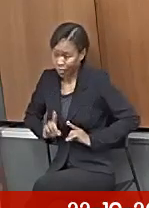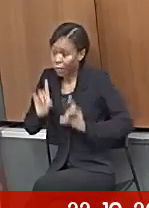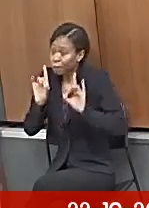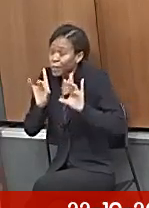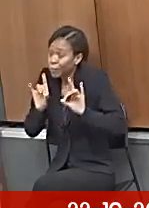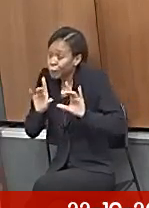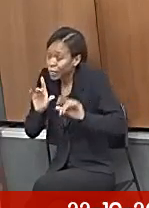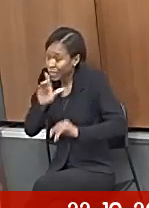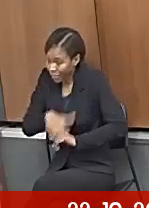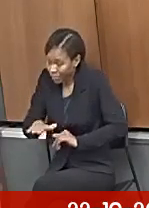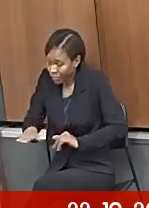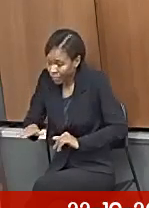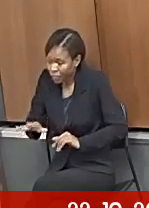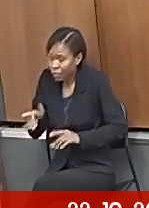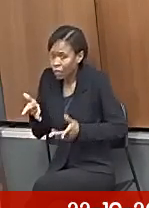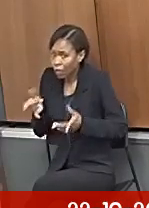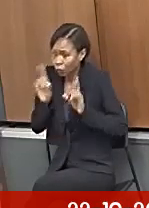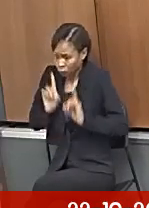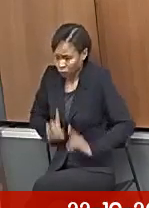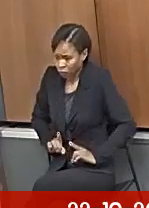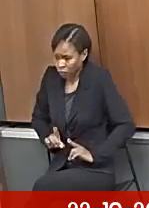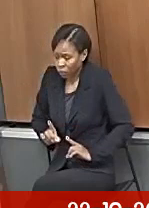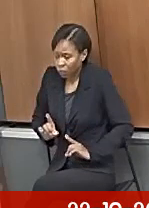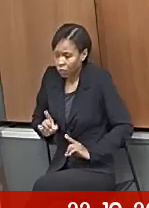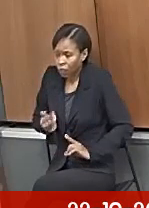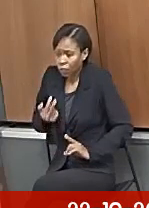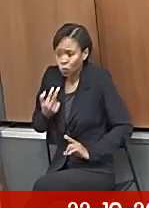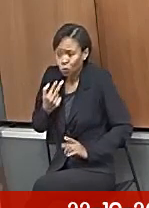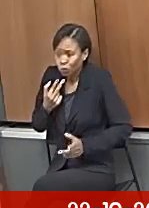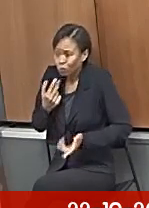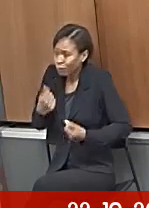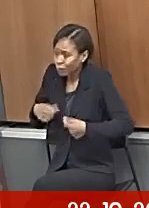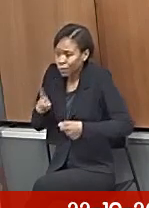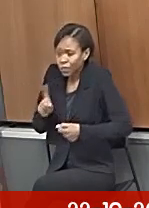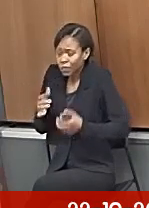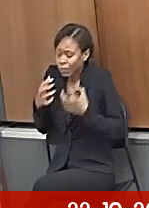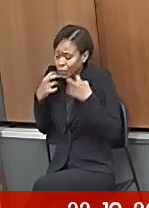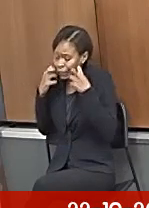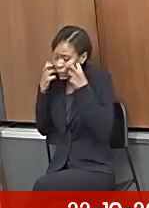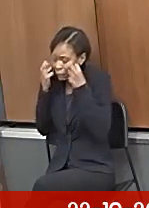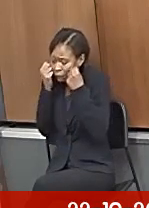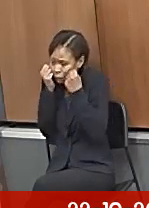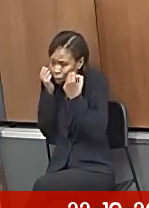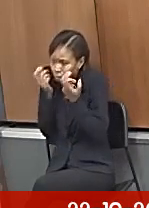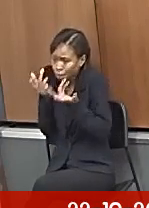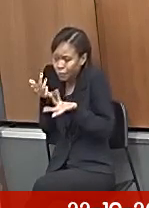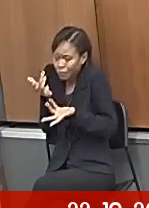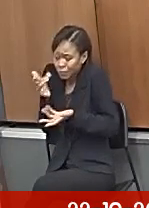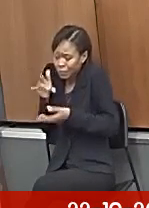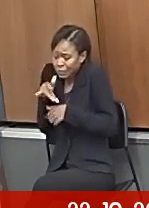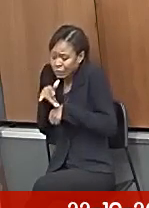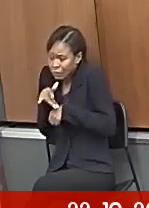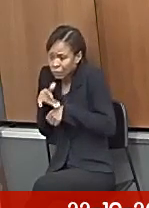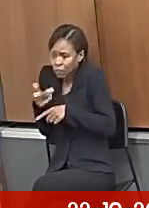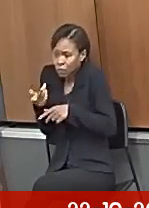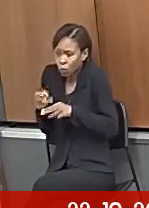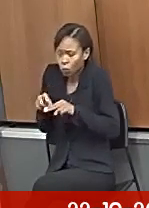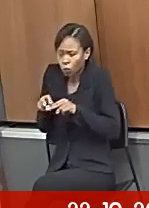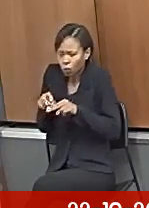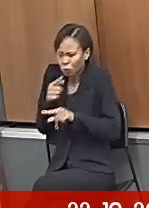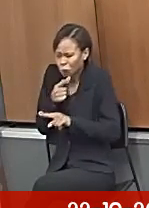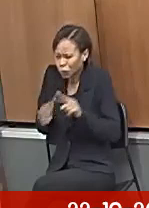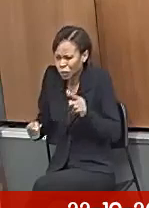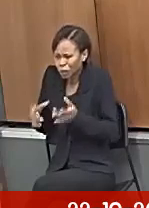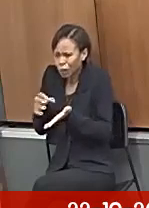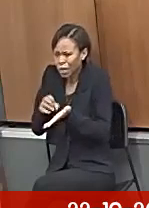não poderiam passar os seus familiares por esse constrangimento de não poder ter uma matrícula, e digo mais, uma matrícula onde os pais